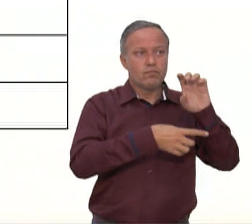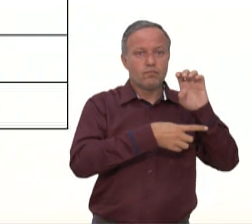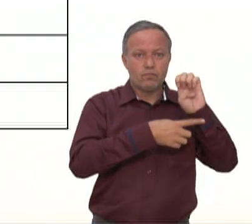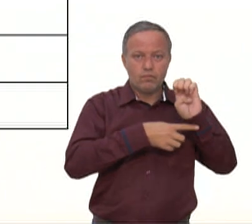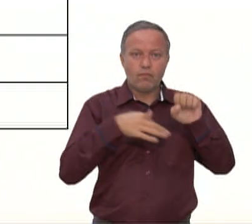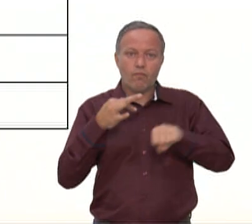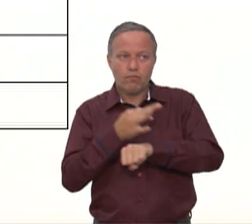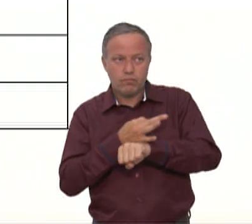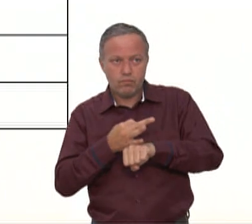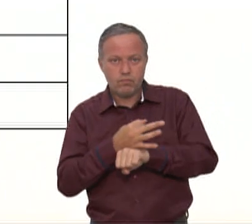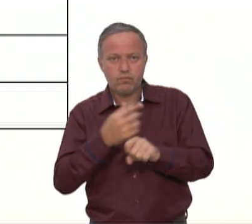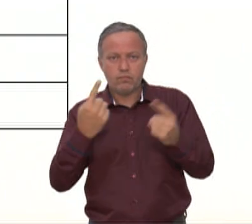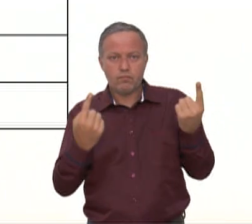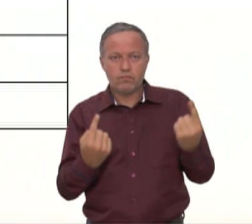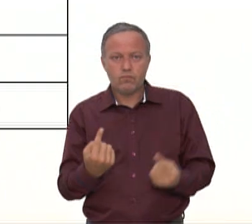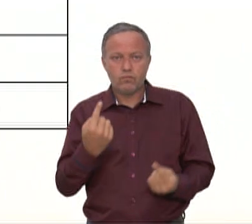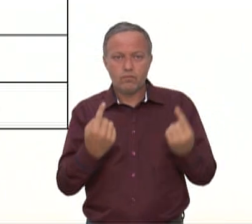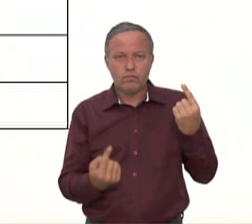pensarem na resposta.